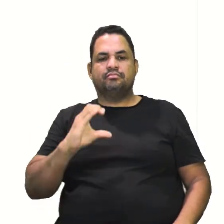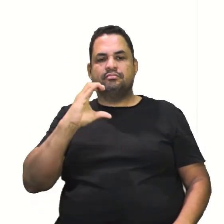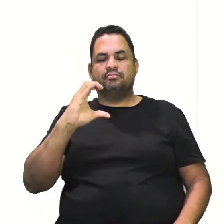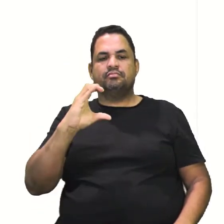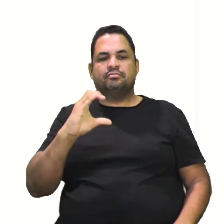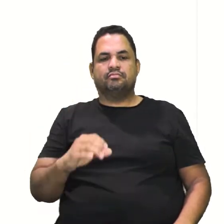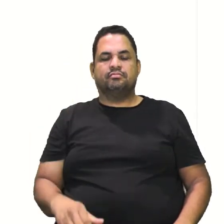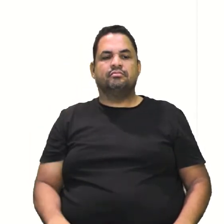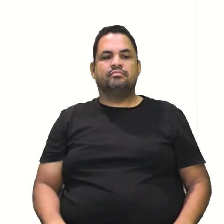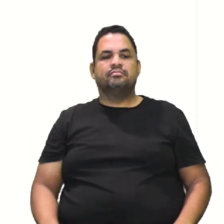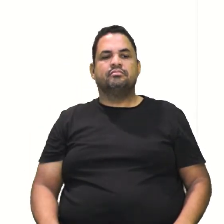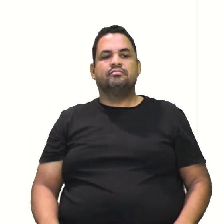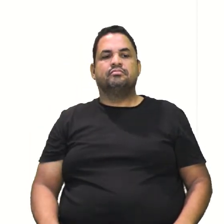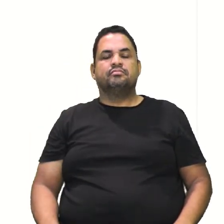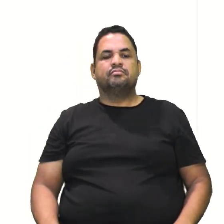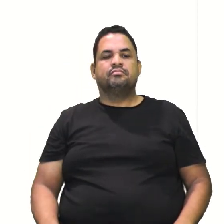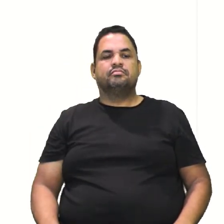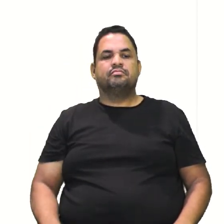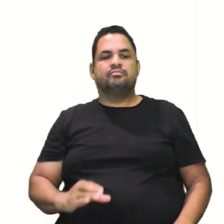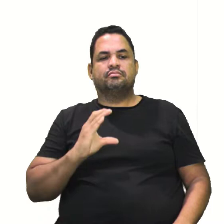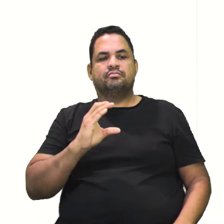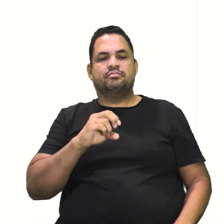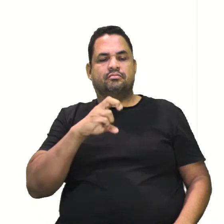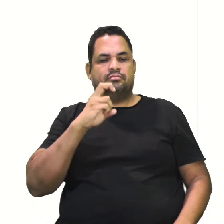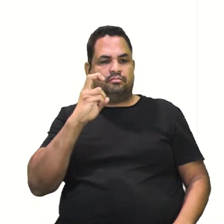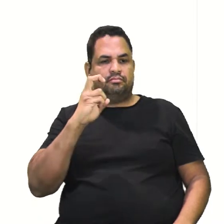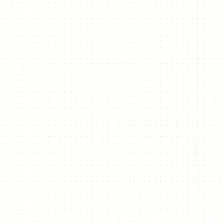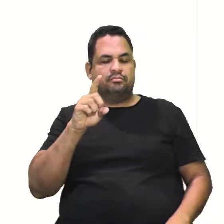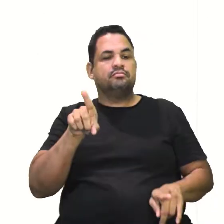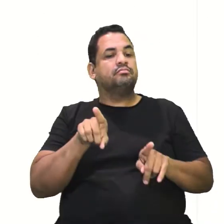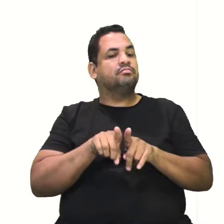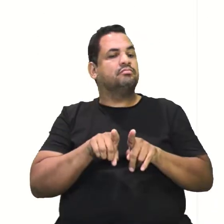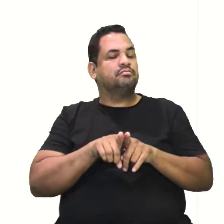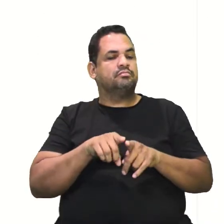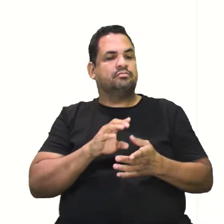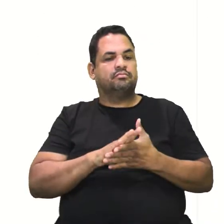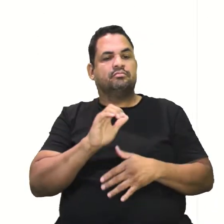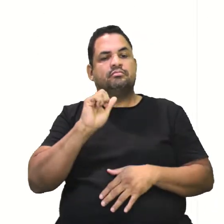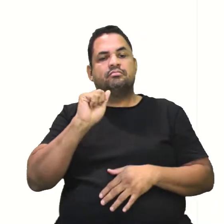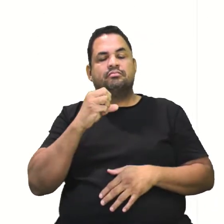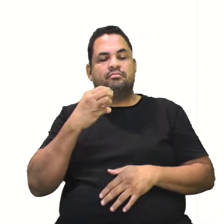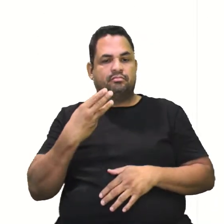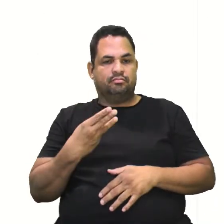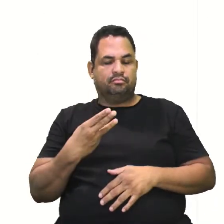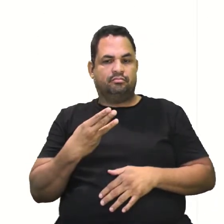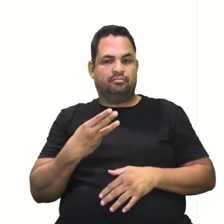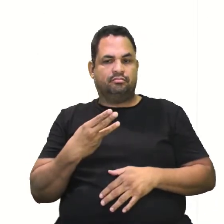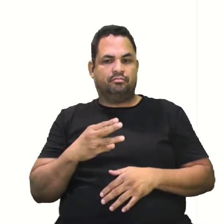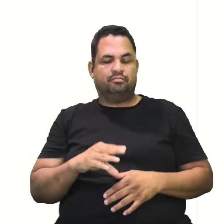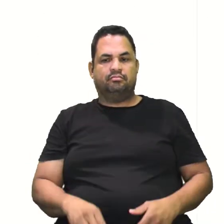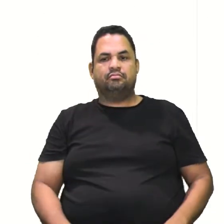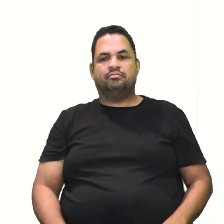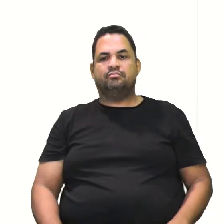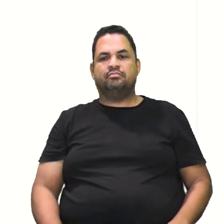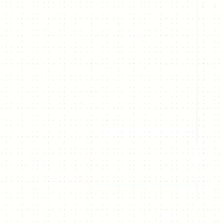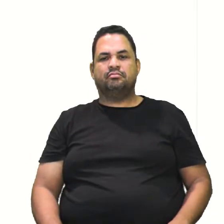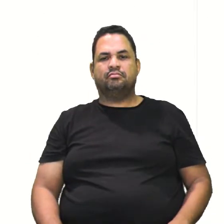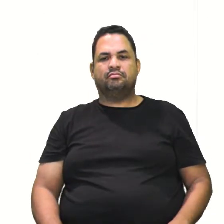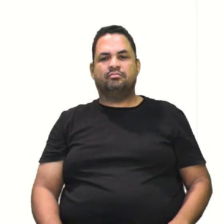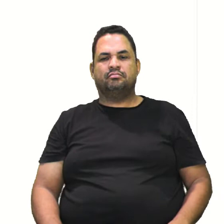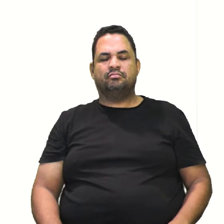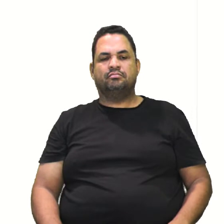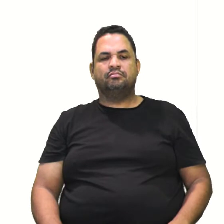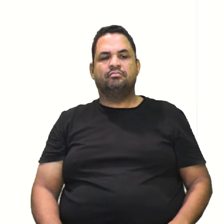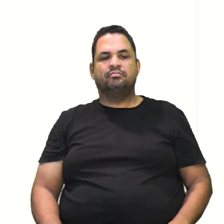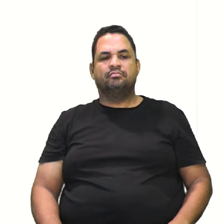C. Né? Se o meu C é 5, eu também já sei lá que o meu A é 3, né? Esse aqui é o meu A. O meu